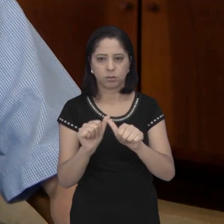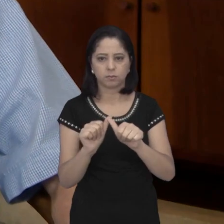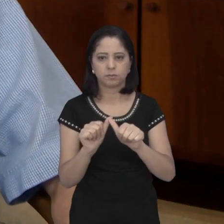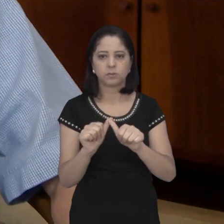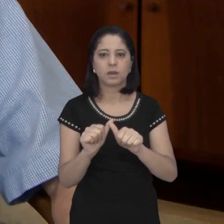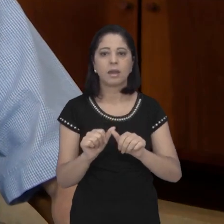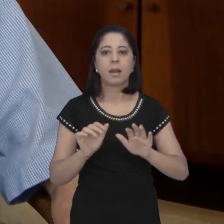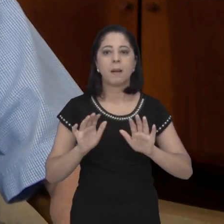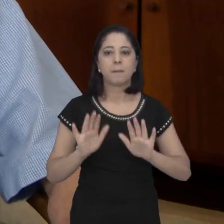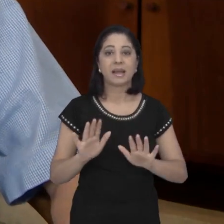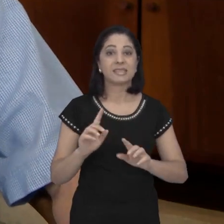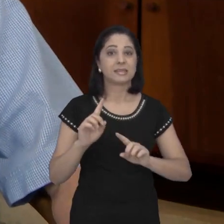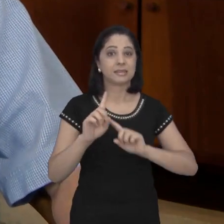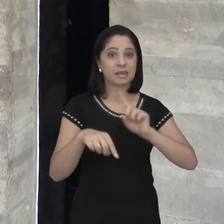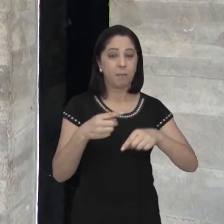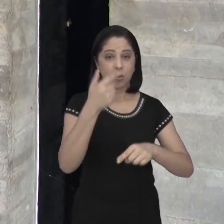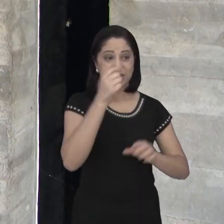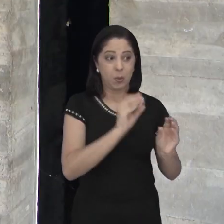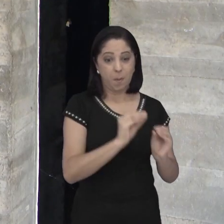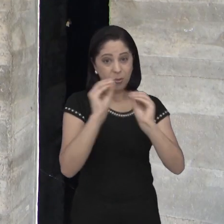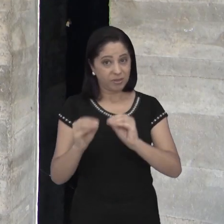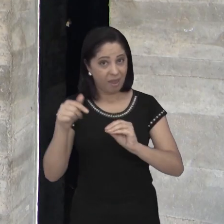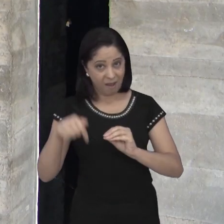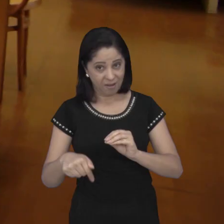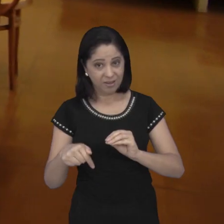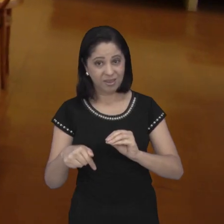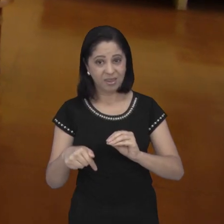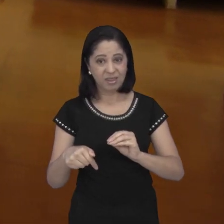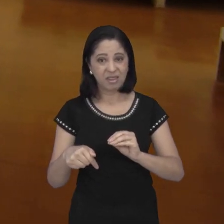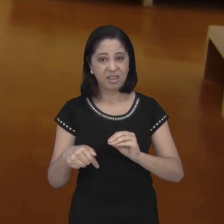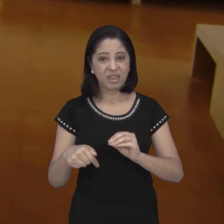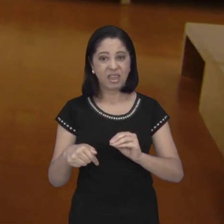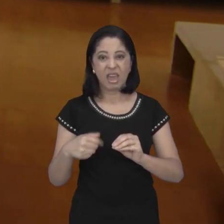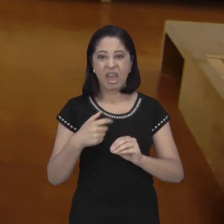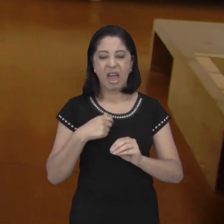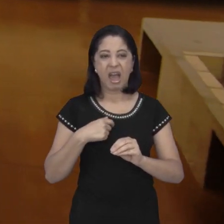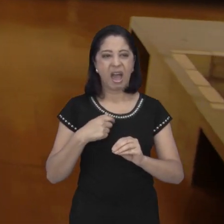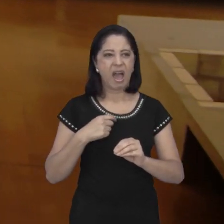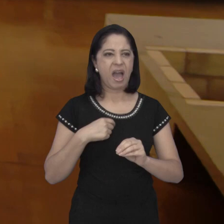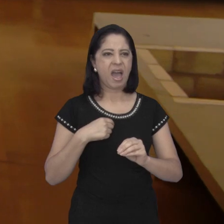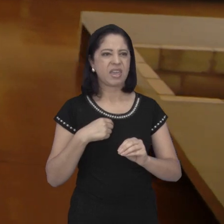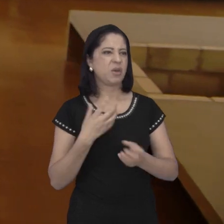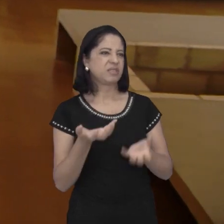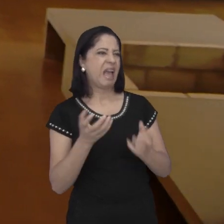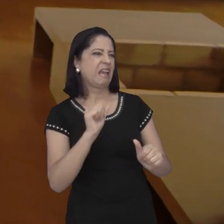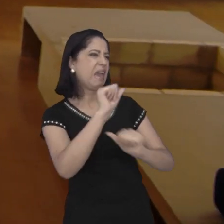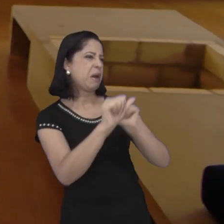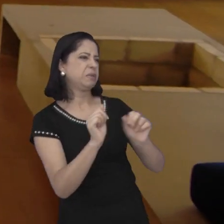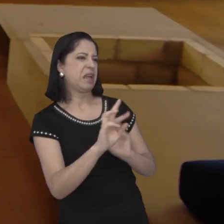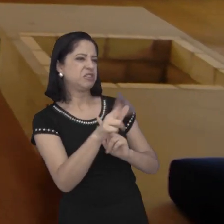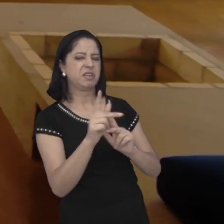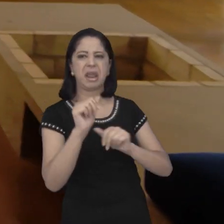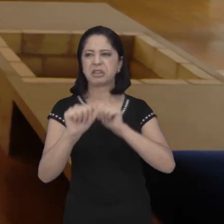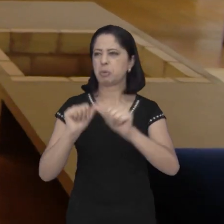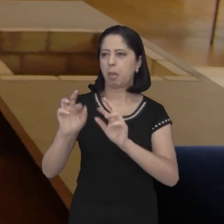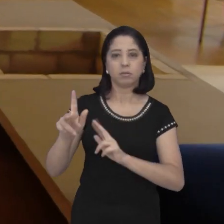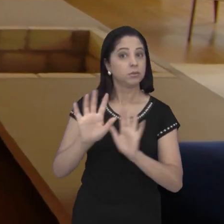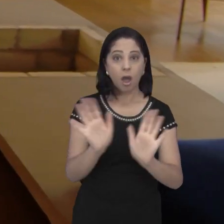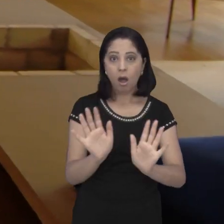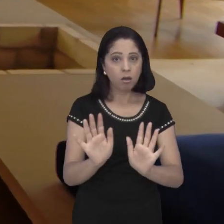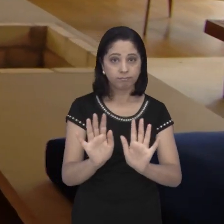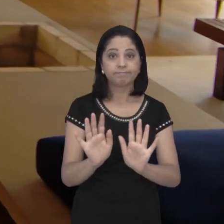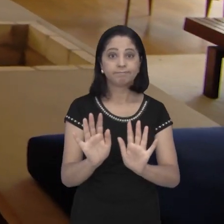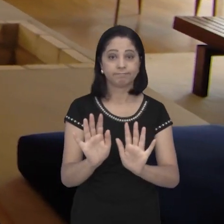que eu encontrei. As cores, os revestimentos, tem coisa que eu estou